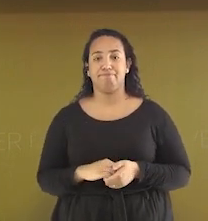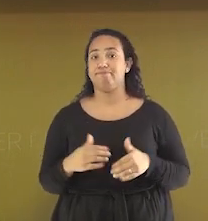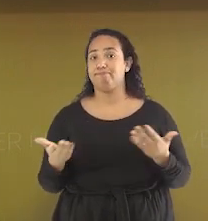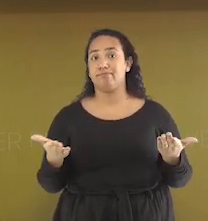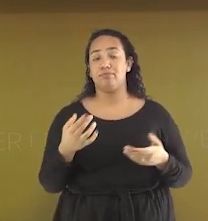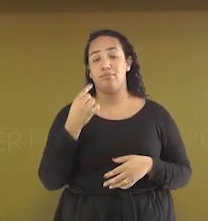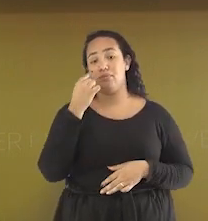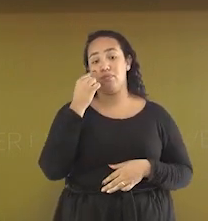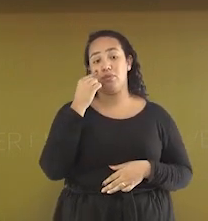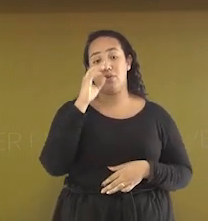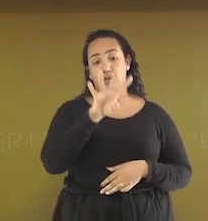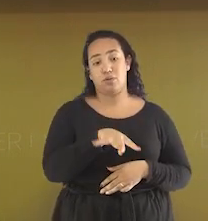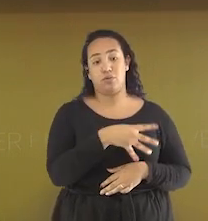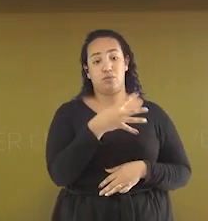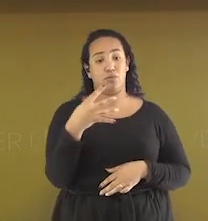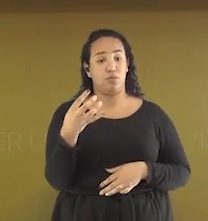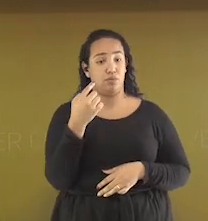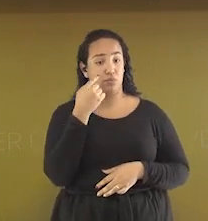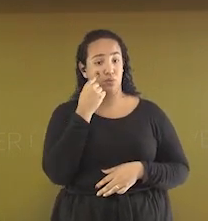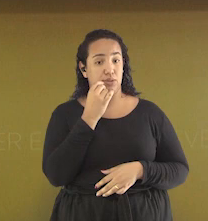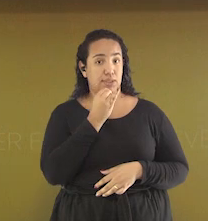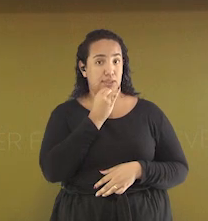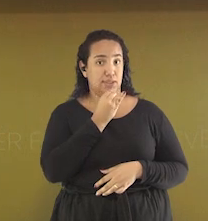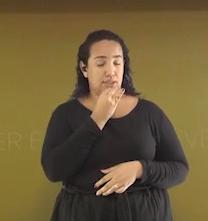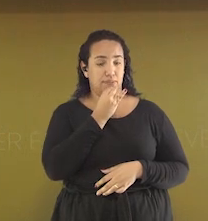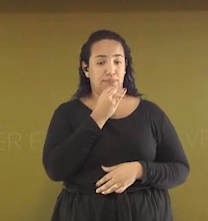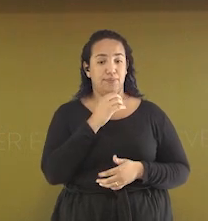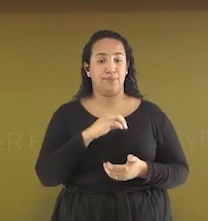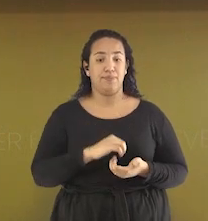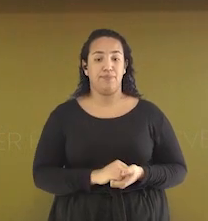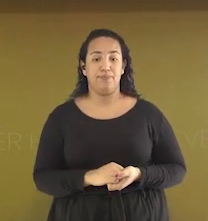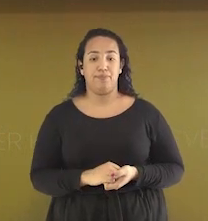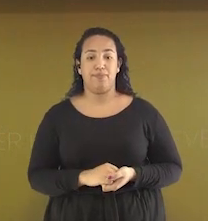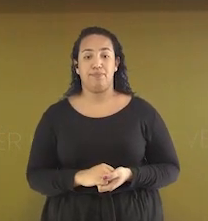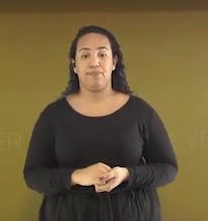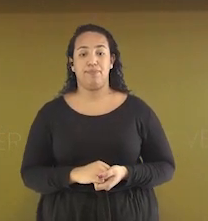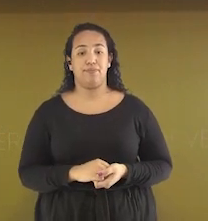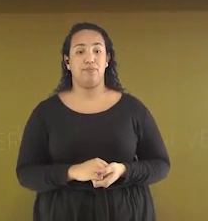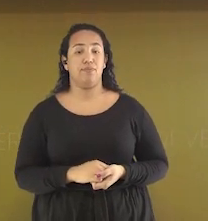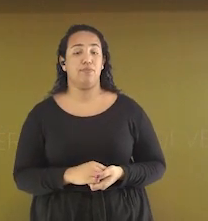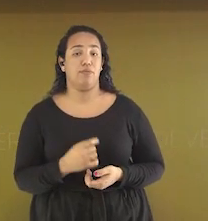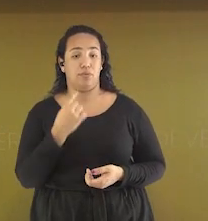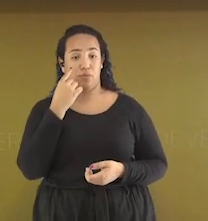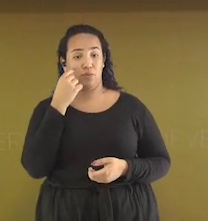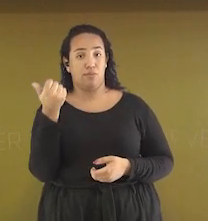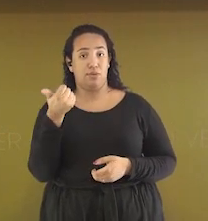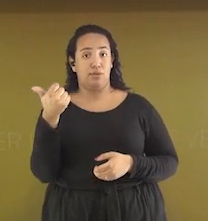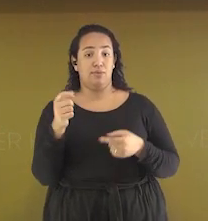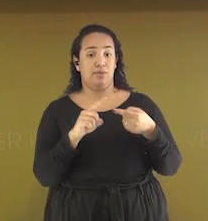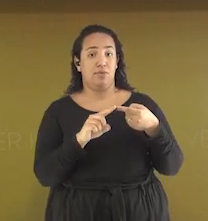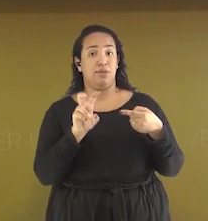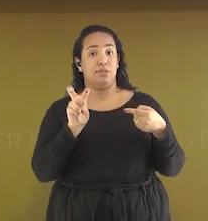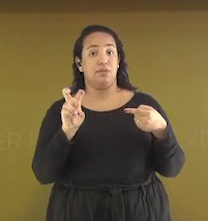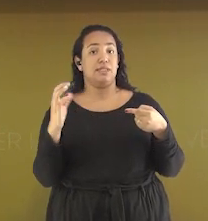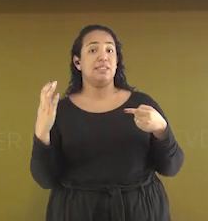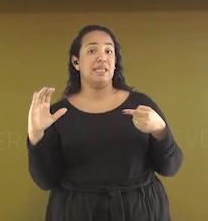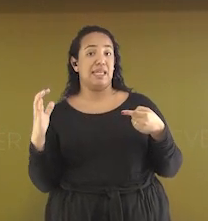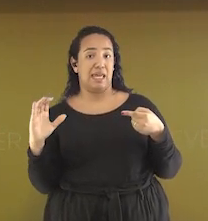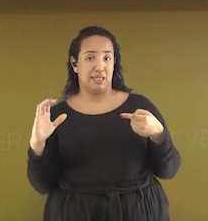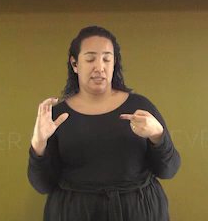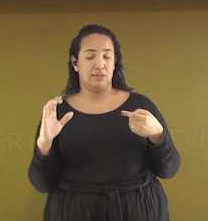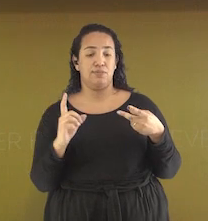temos aqui nesse quadro alguns exemplos. Este primeiro aqui, 5